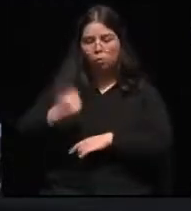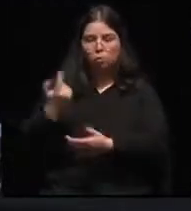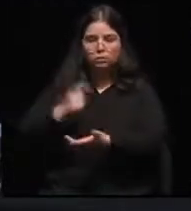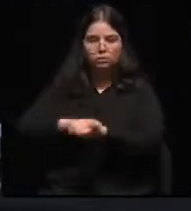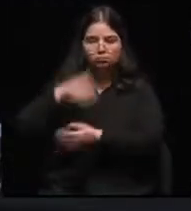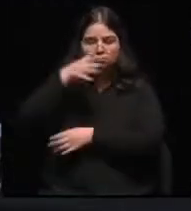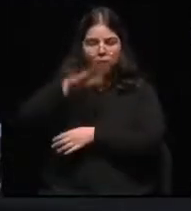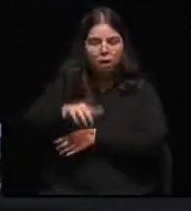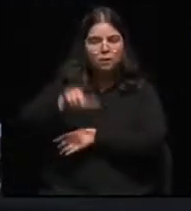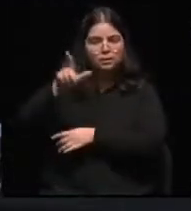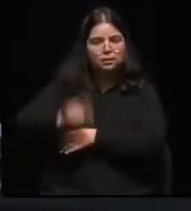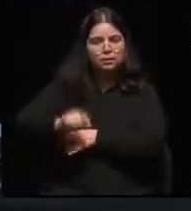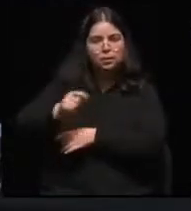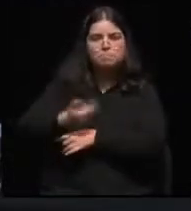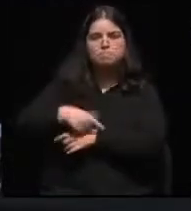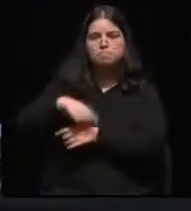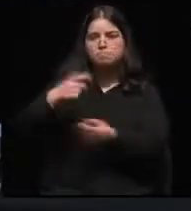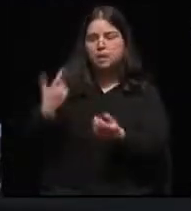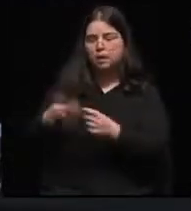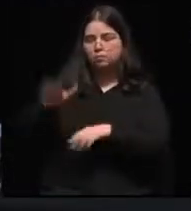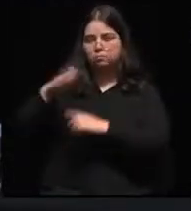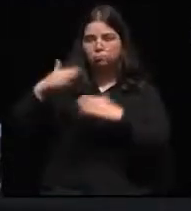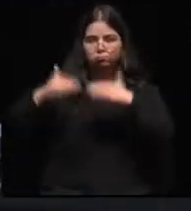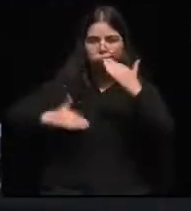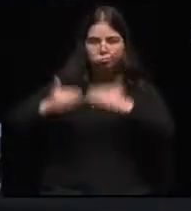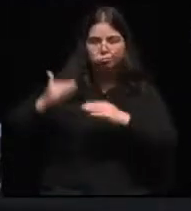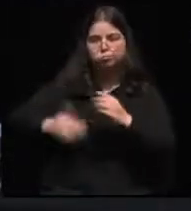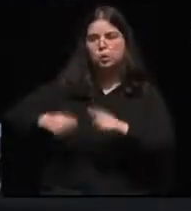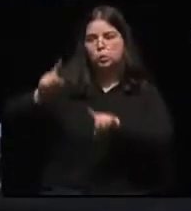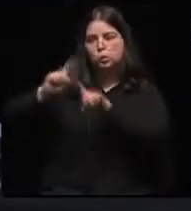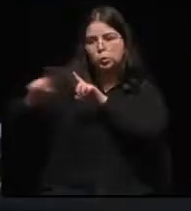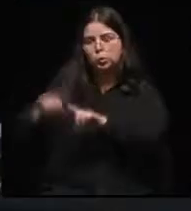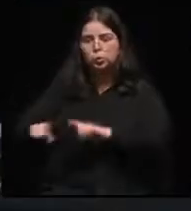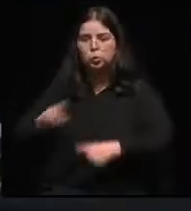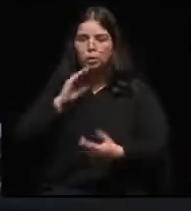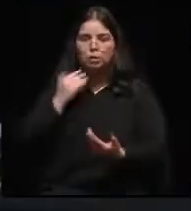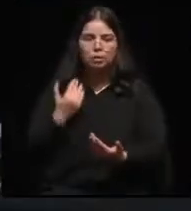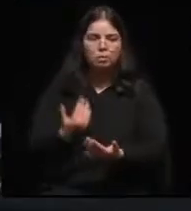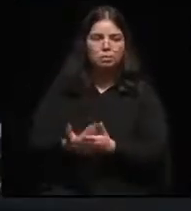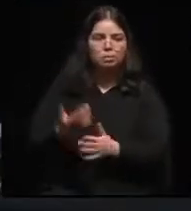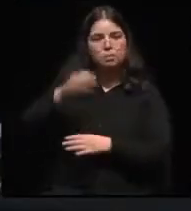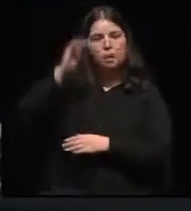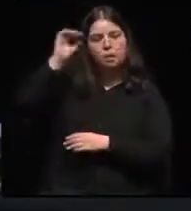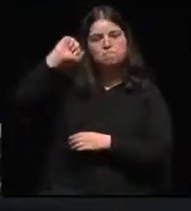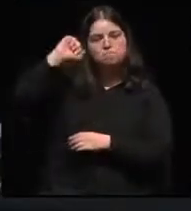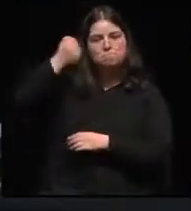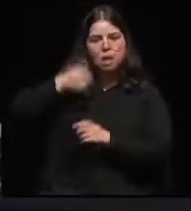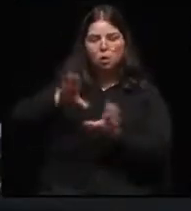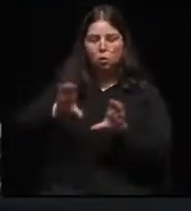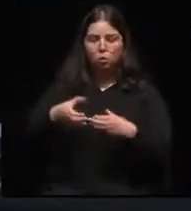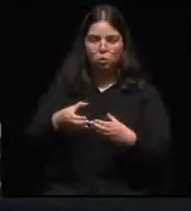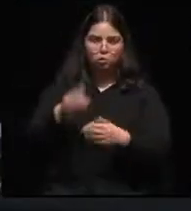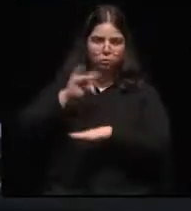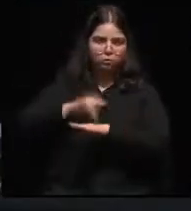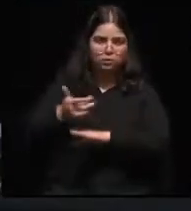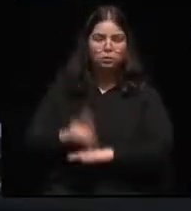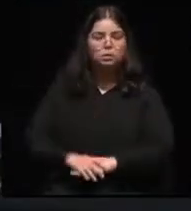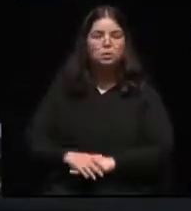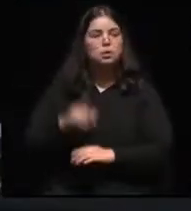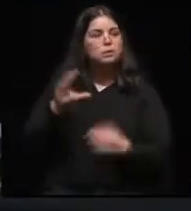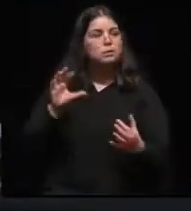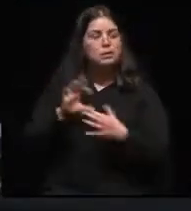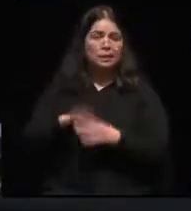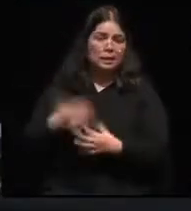racial e as múltiplas desigualdades que afetam sobretudo grupos socialmente vulneráveis. O caminho da defesa da igualdade